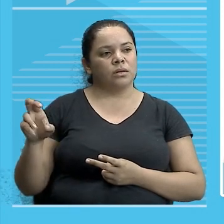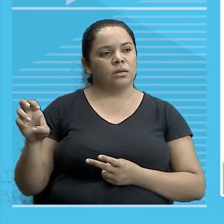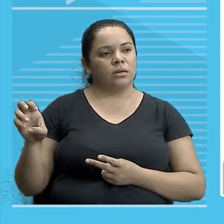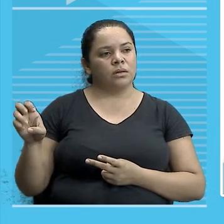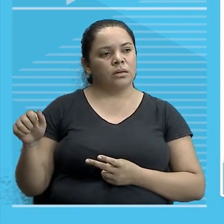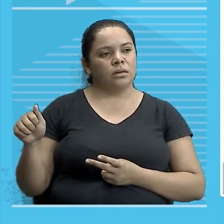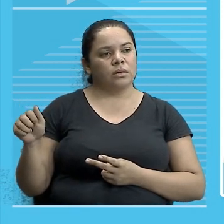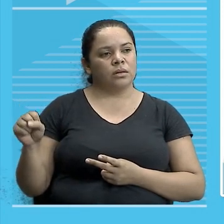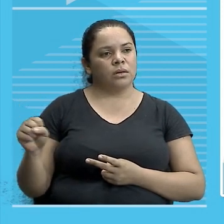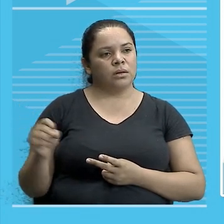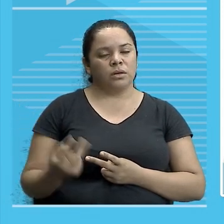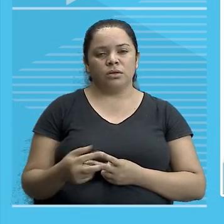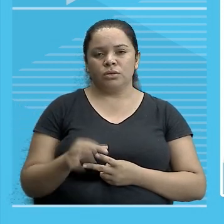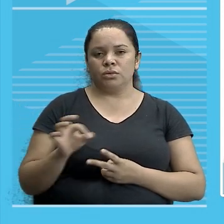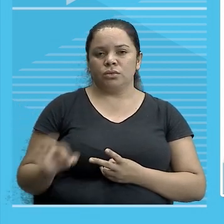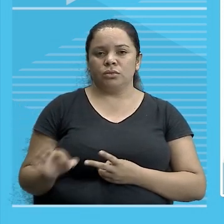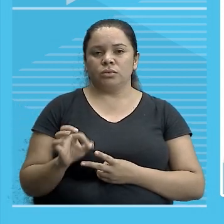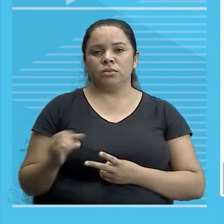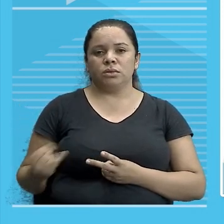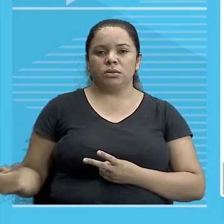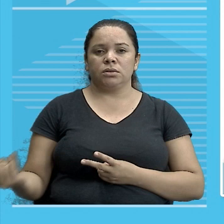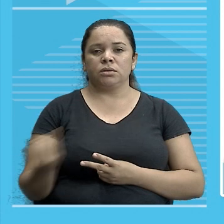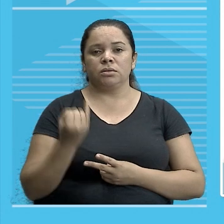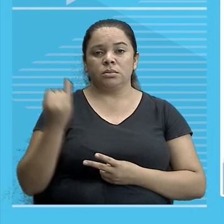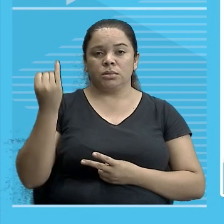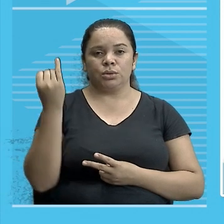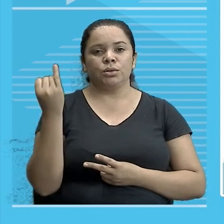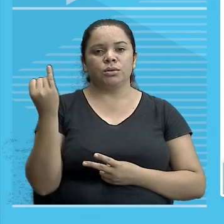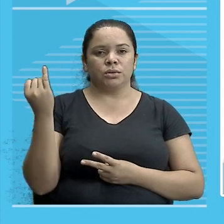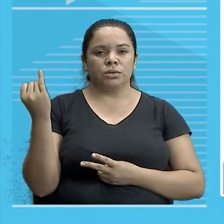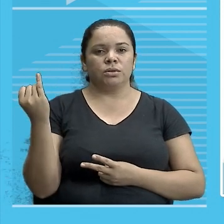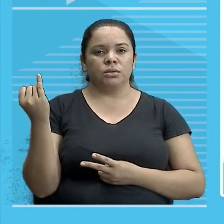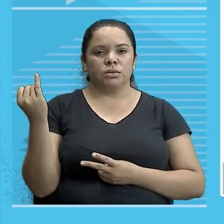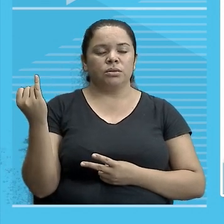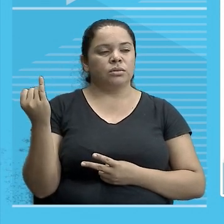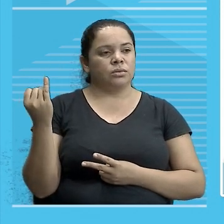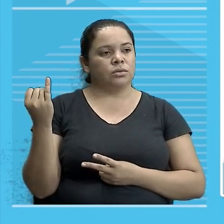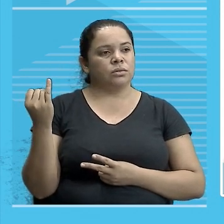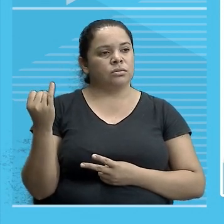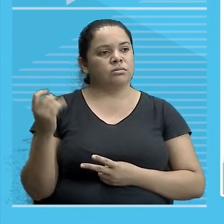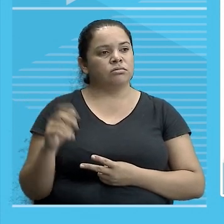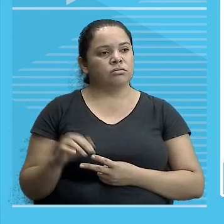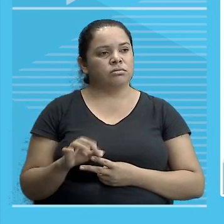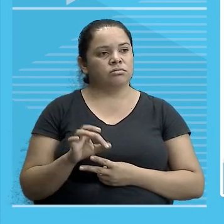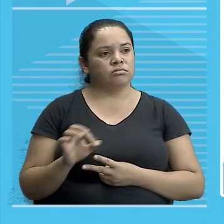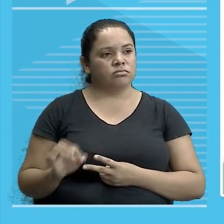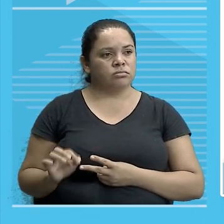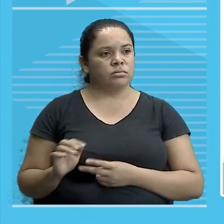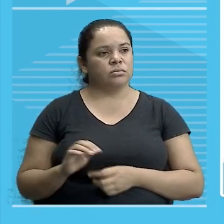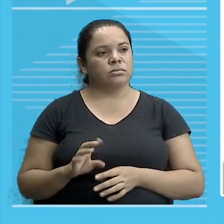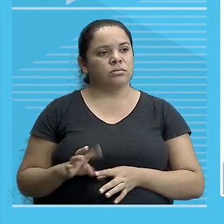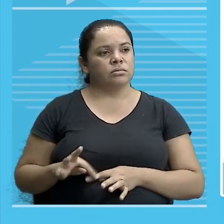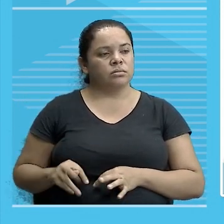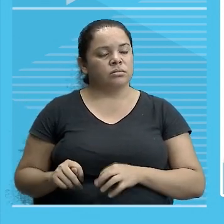são glândulas anexas importantes, a vesícula biliar, tudo isso é importante. Tudo isso é